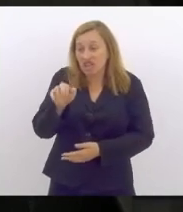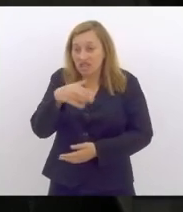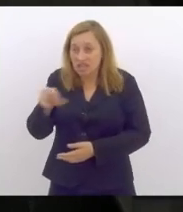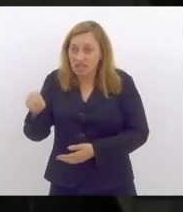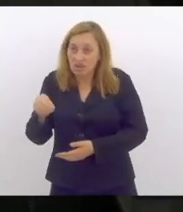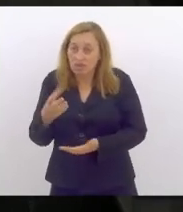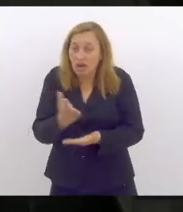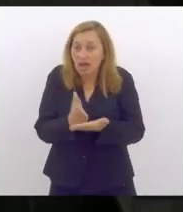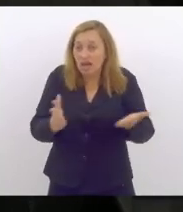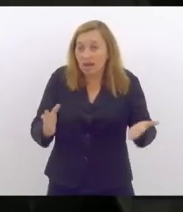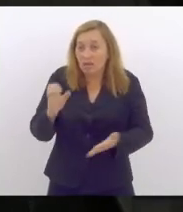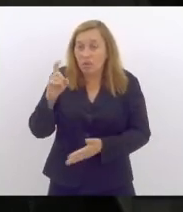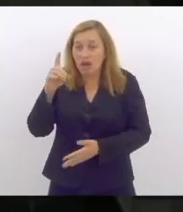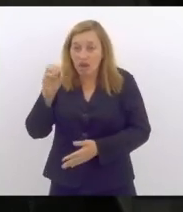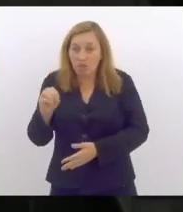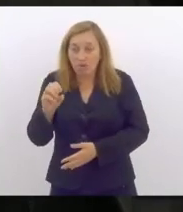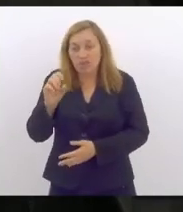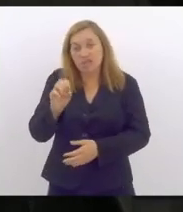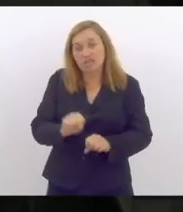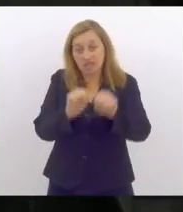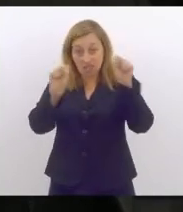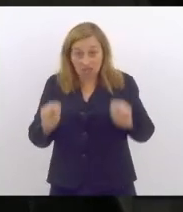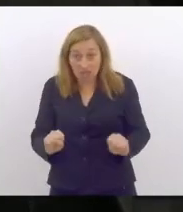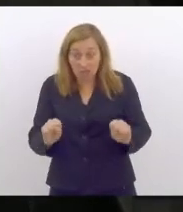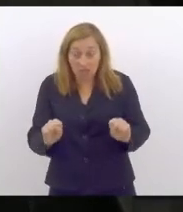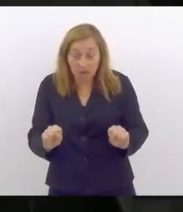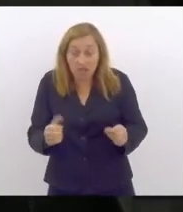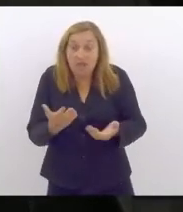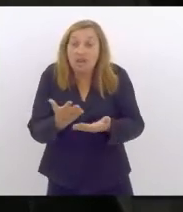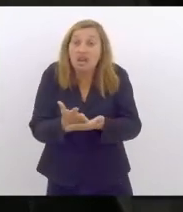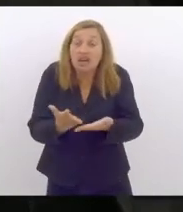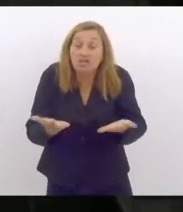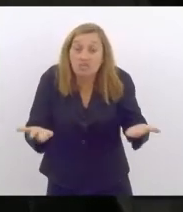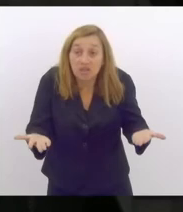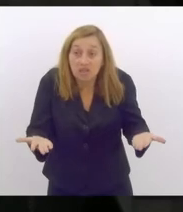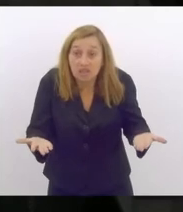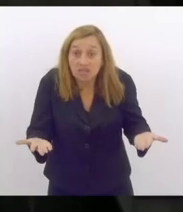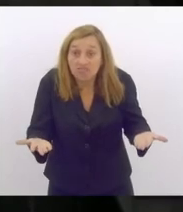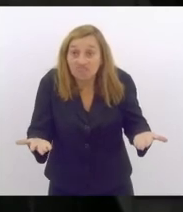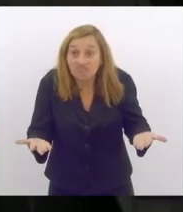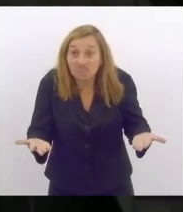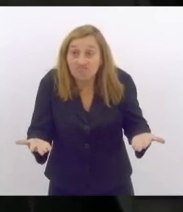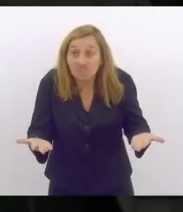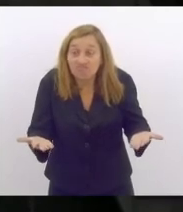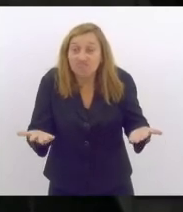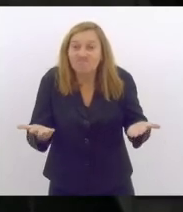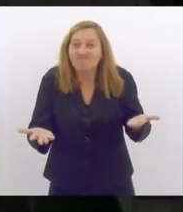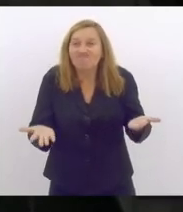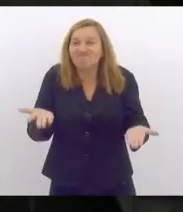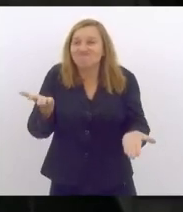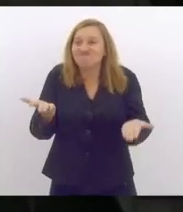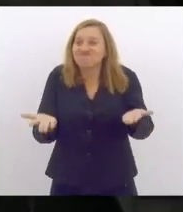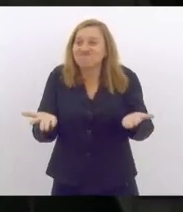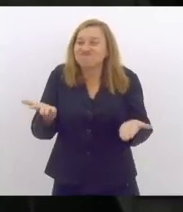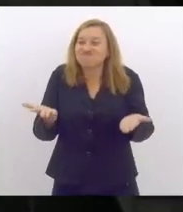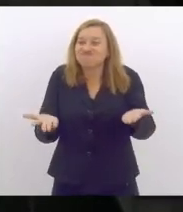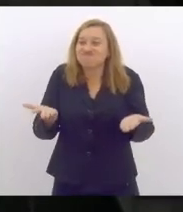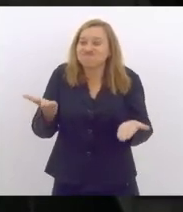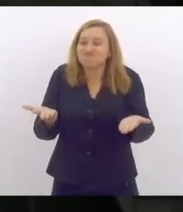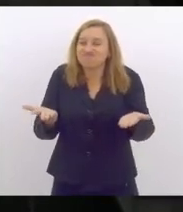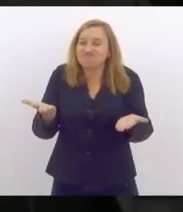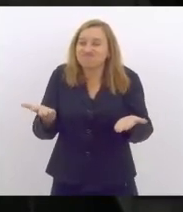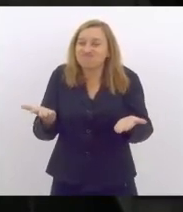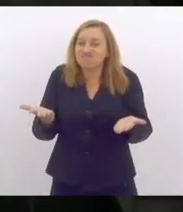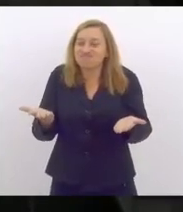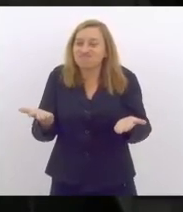os ecossistemas. E acabando os ecossistemas, os desequilíbrios climáticos